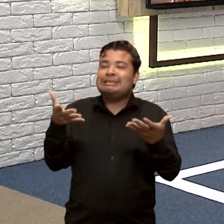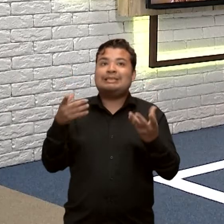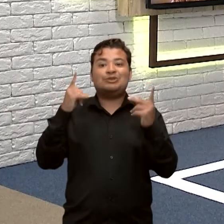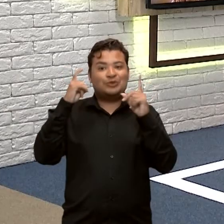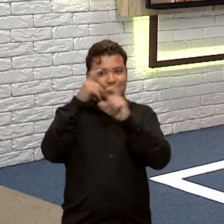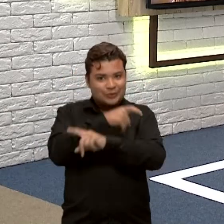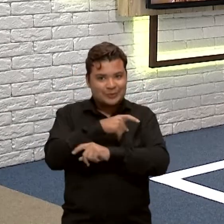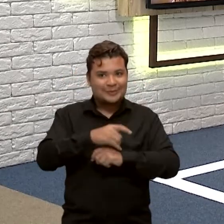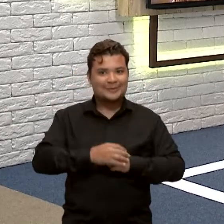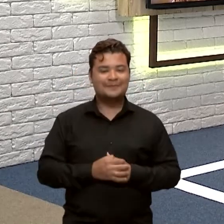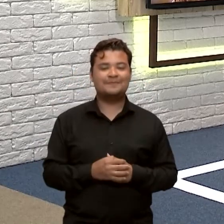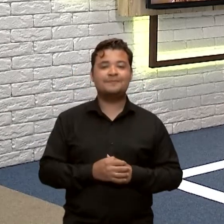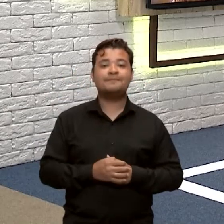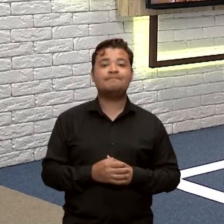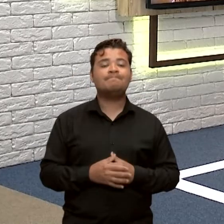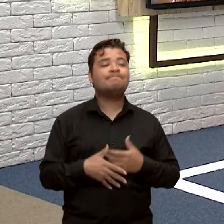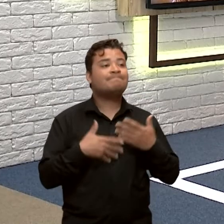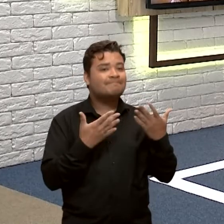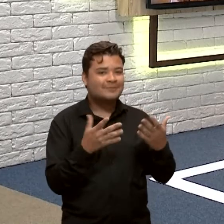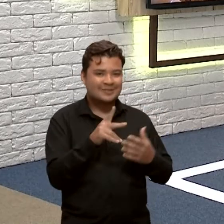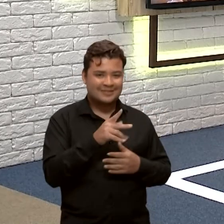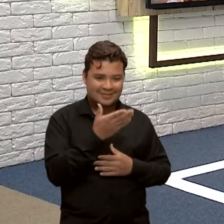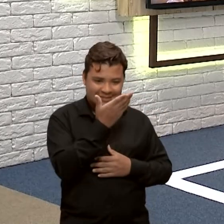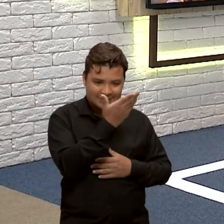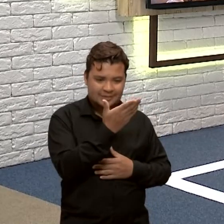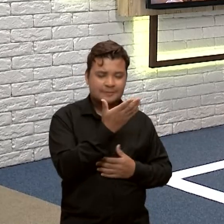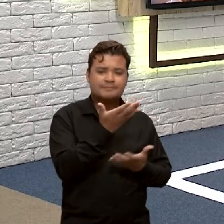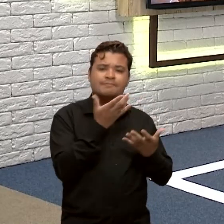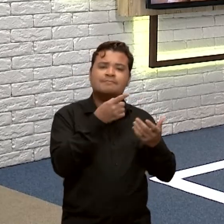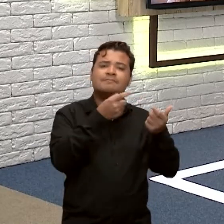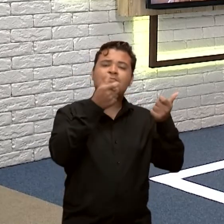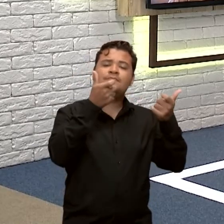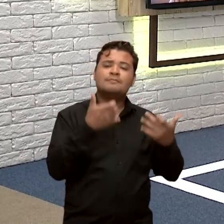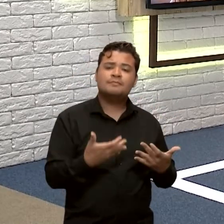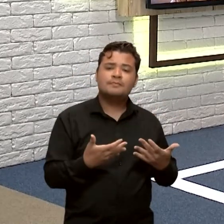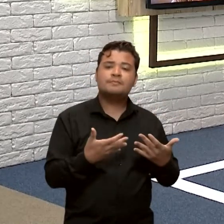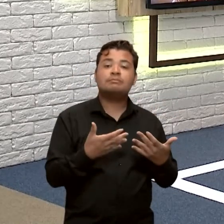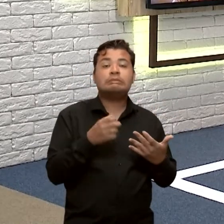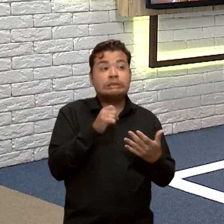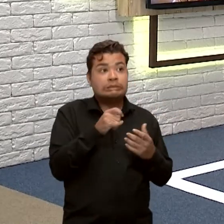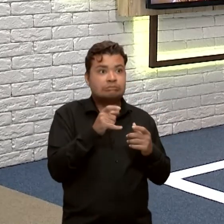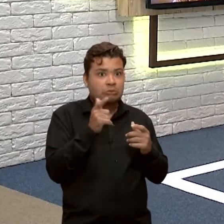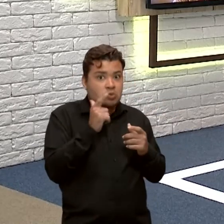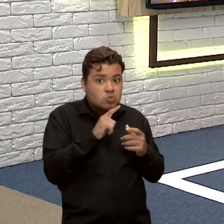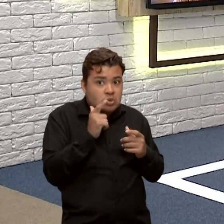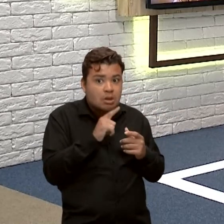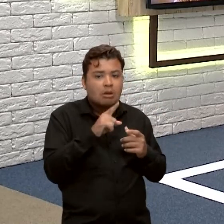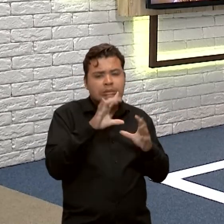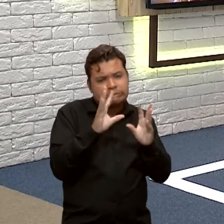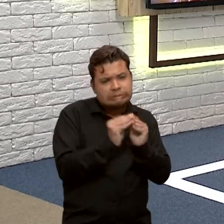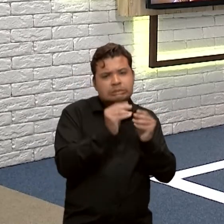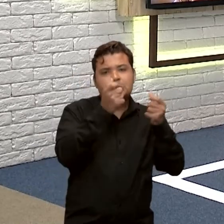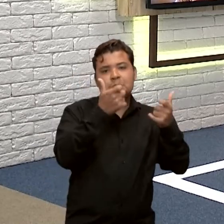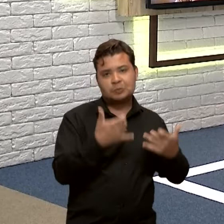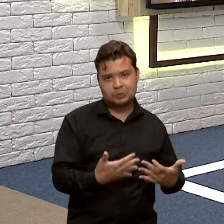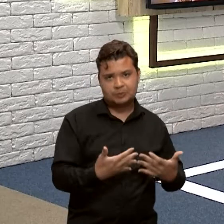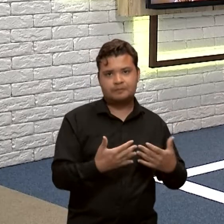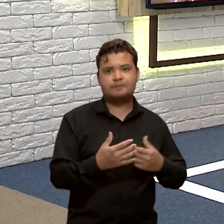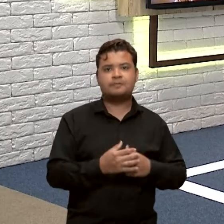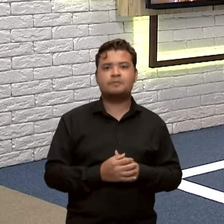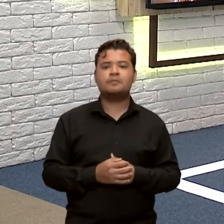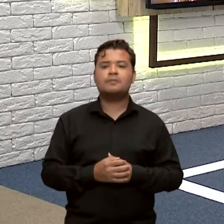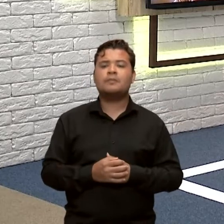gente terminar, professor, gostaria só que o senhor destacasse, se possível, né, rapidamente, a importância